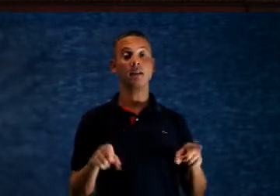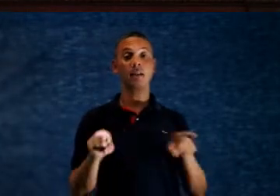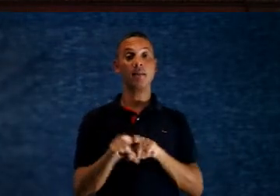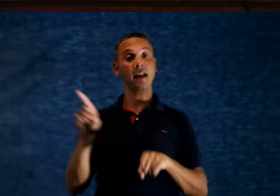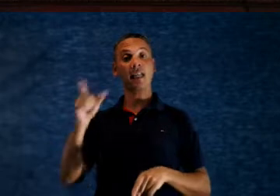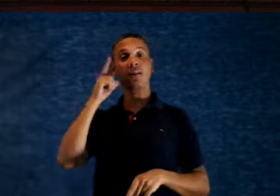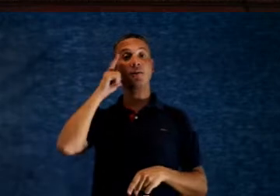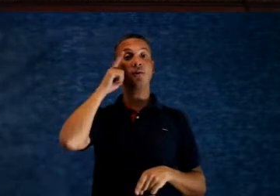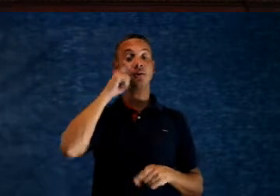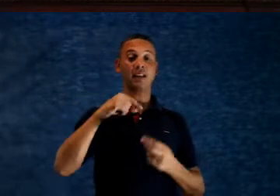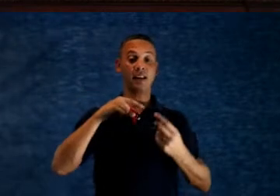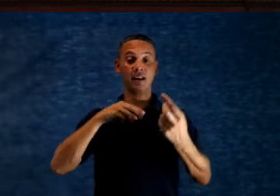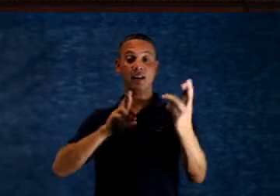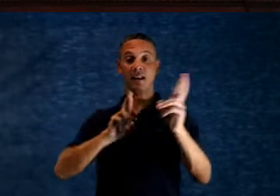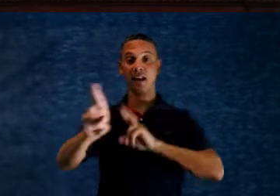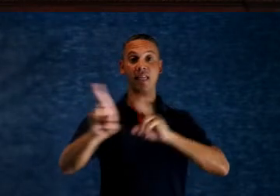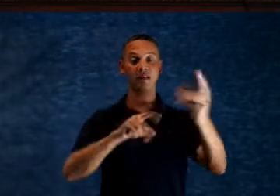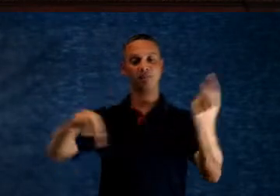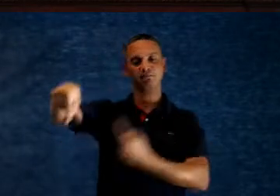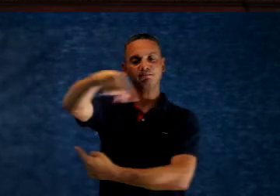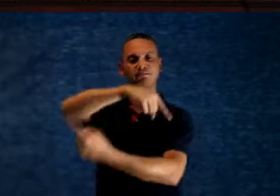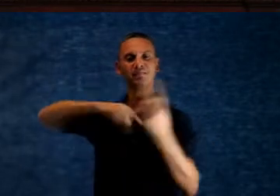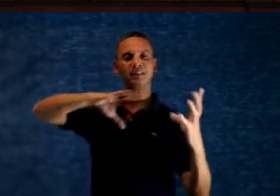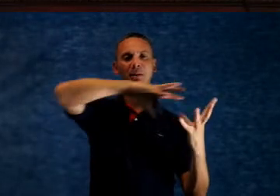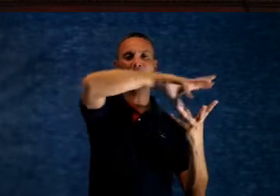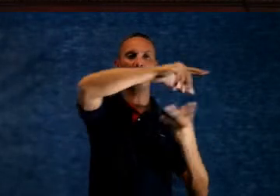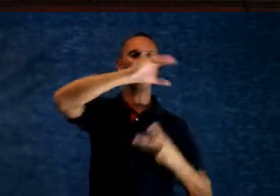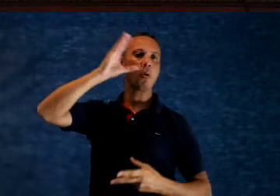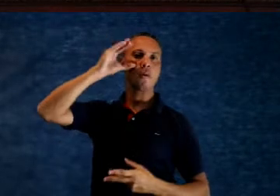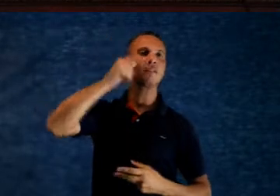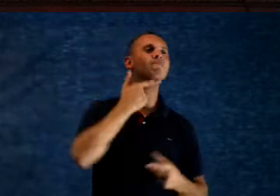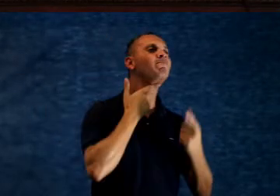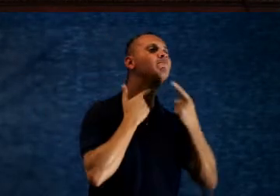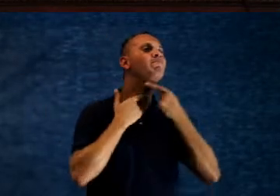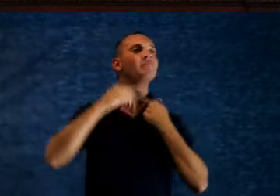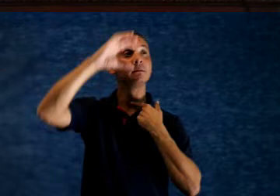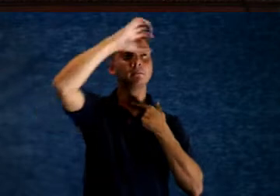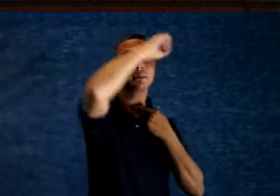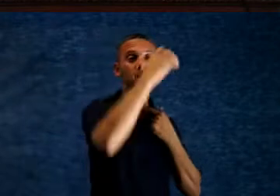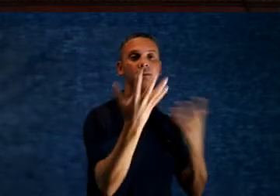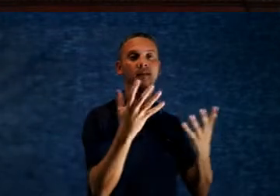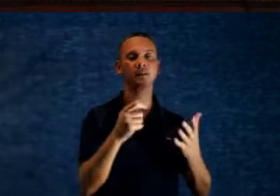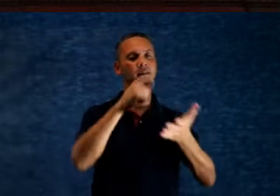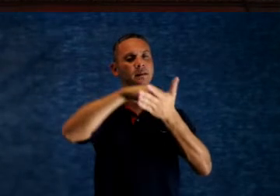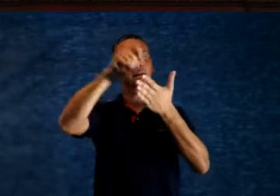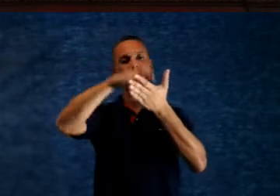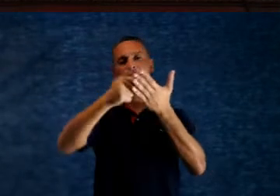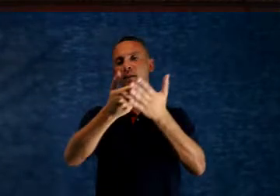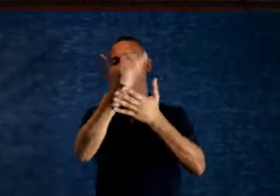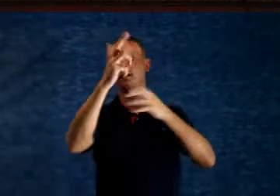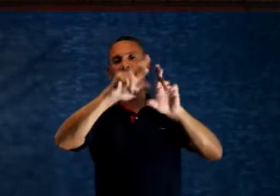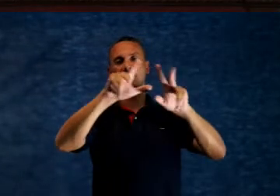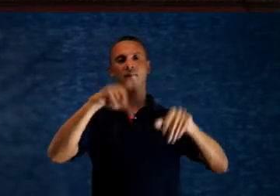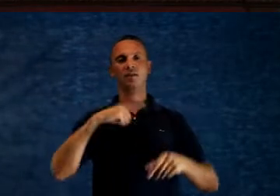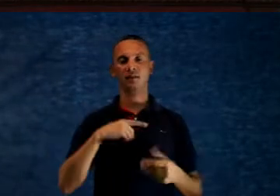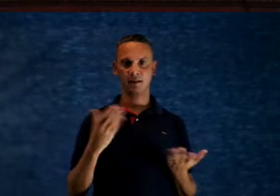com que ela se relacione com o mundo com imensa curiosidade e sede de saber. Escreveu várias obras, muitas das